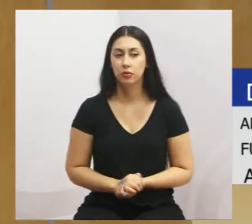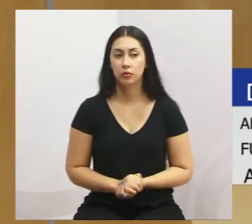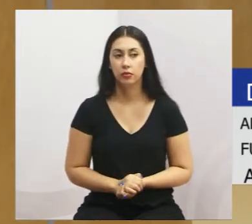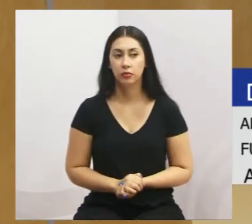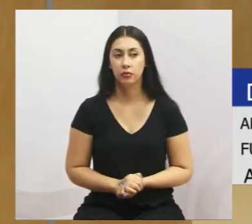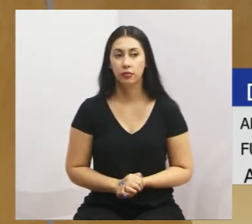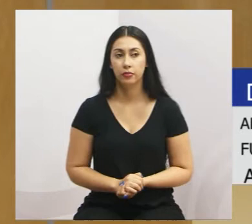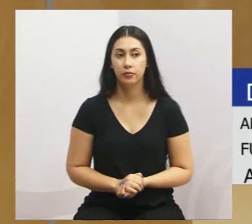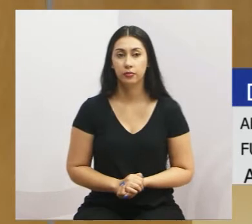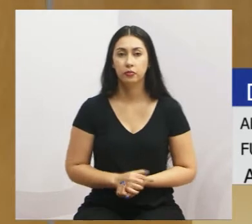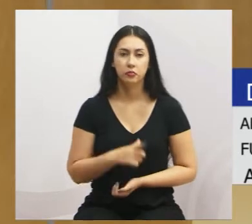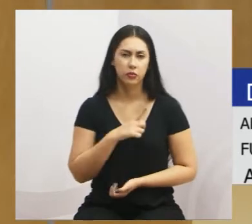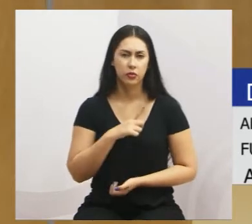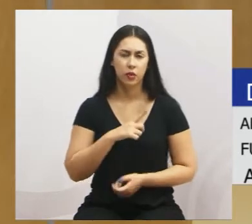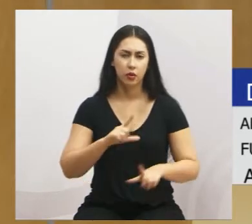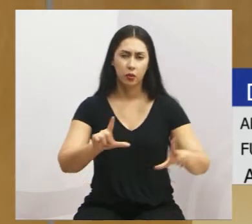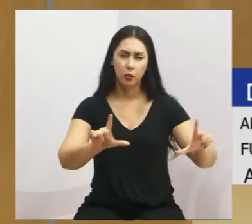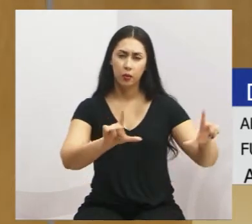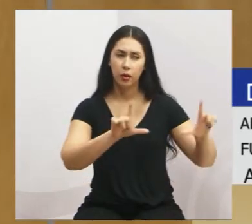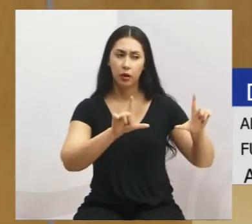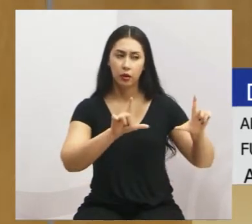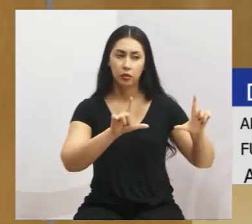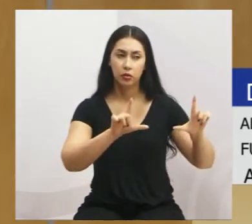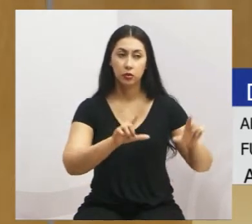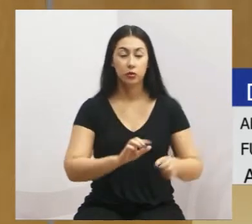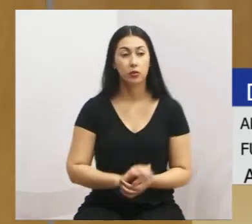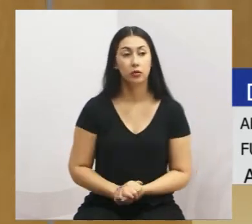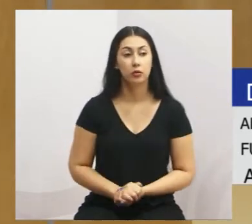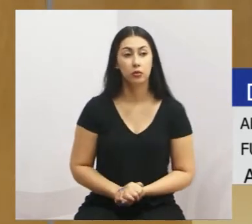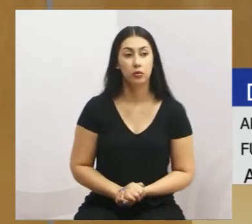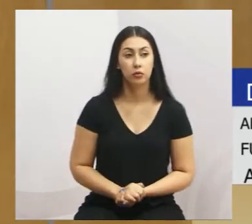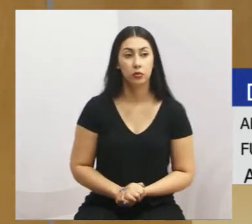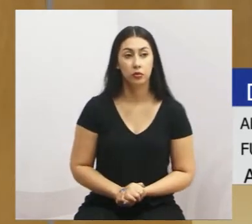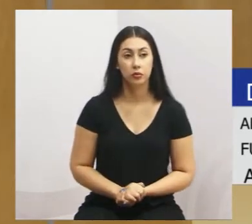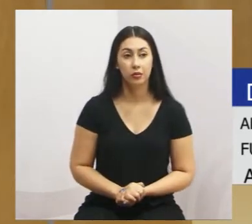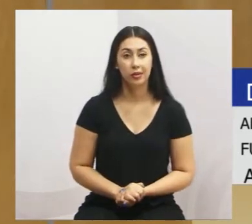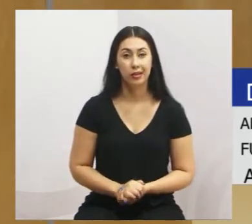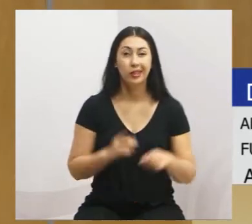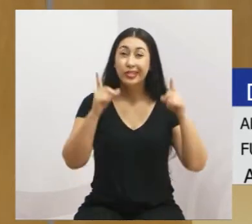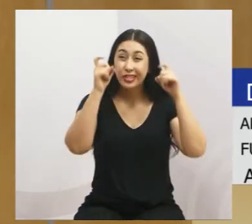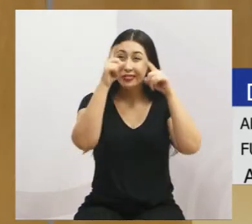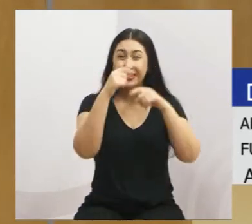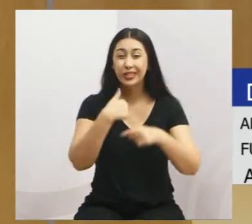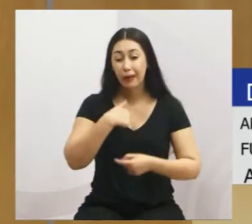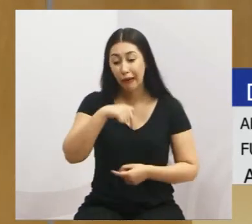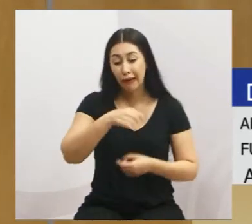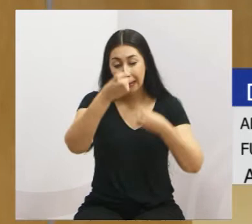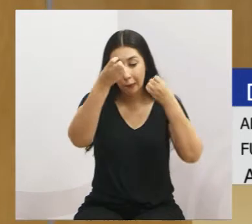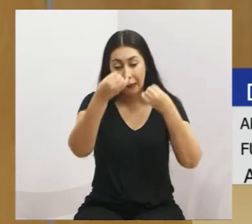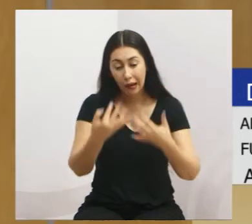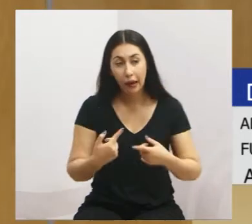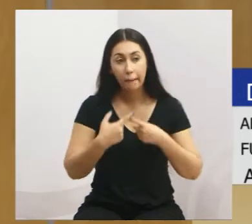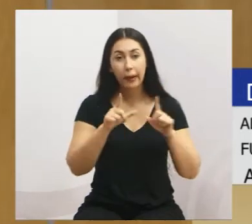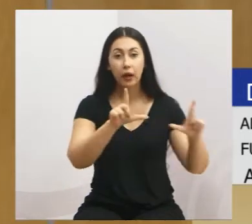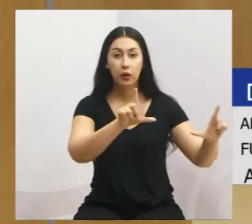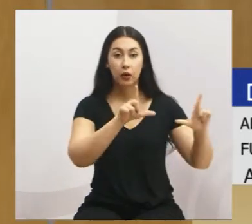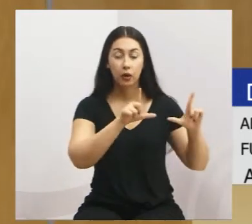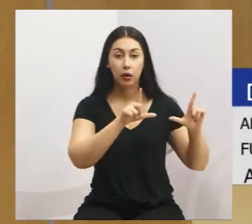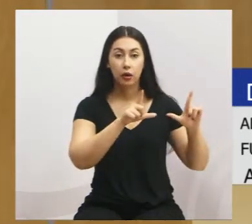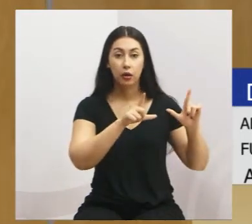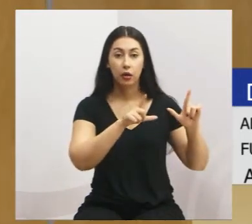Aí vocês têm um quadro, que de repente fica difícil falar para vocês, mas a denominação dos